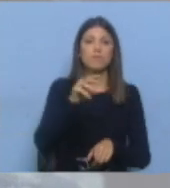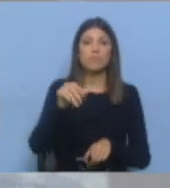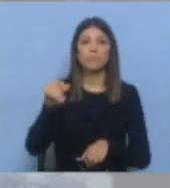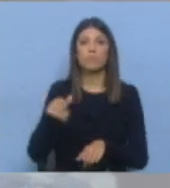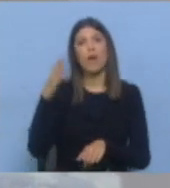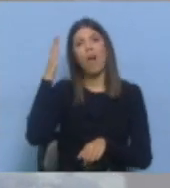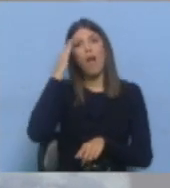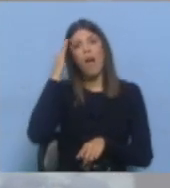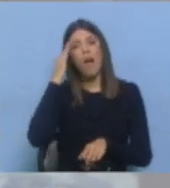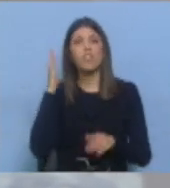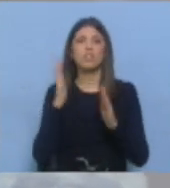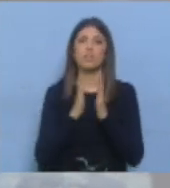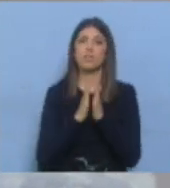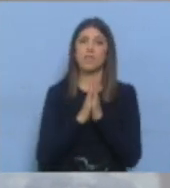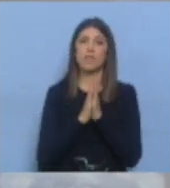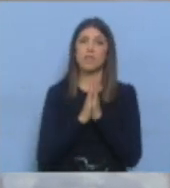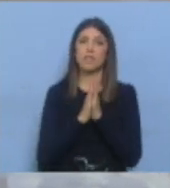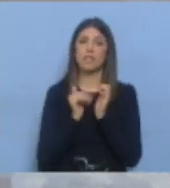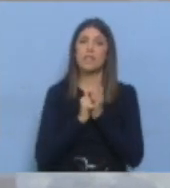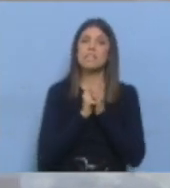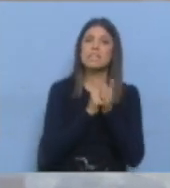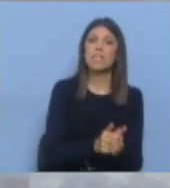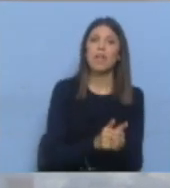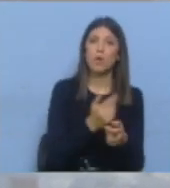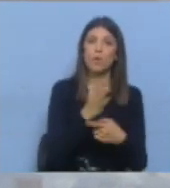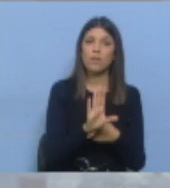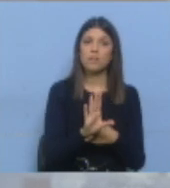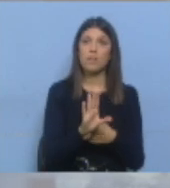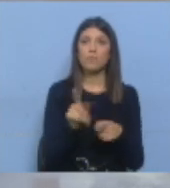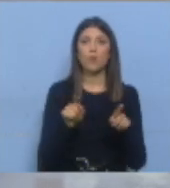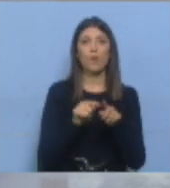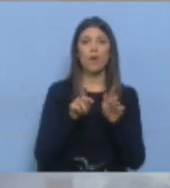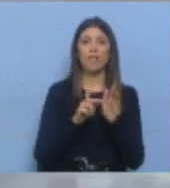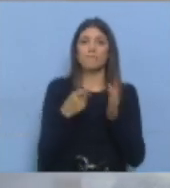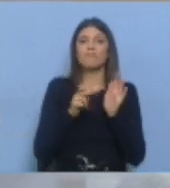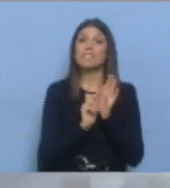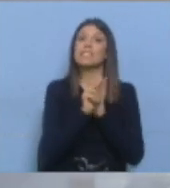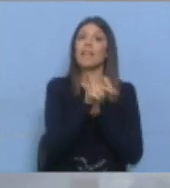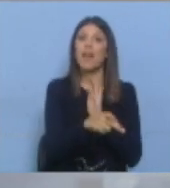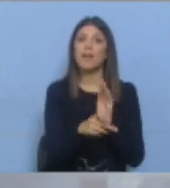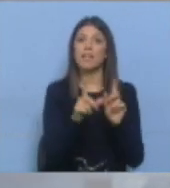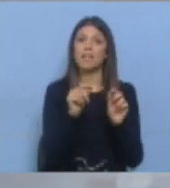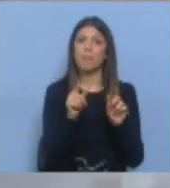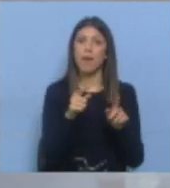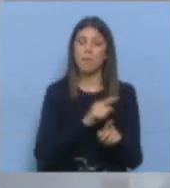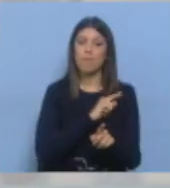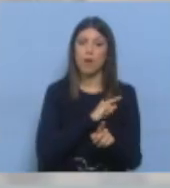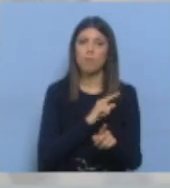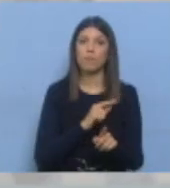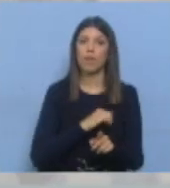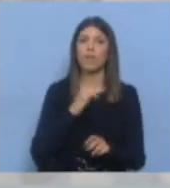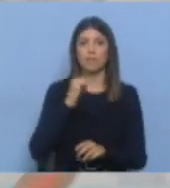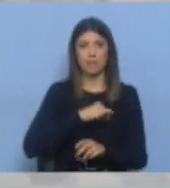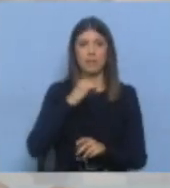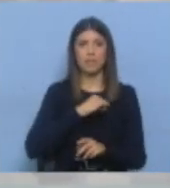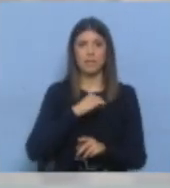Achas que a Igreja tem seguido o seu exemplo de sair também ela própria ou tem sido mais receosa nesse aspecto? Sim, na minha experiência,